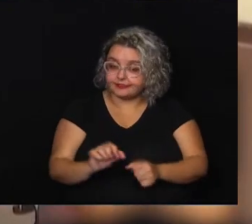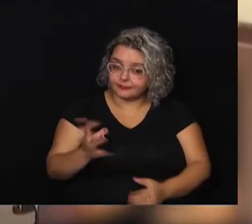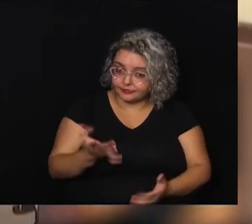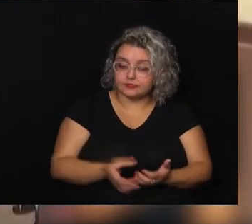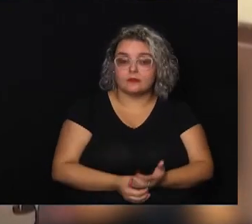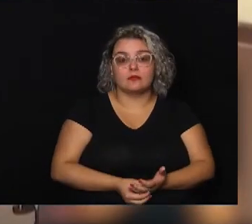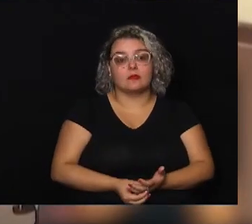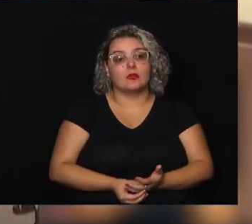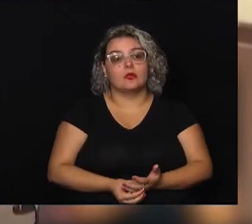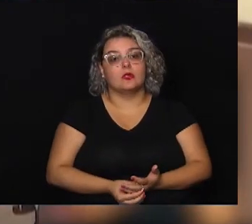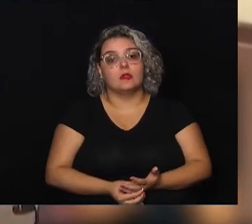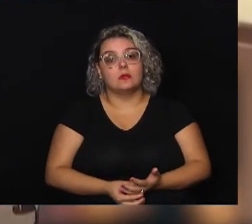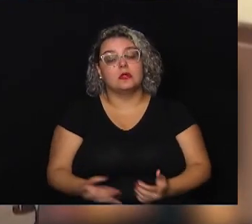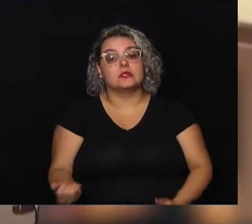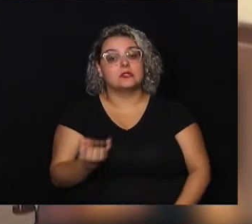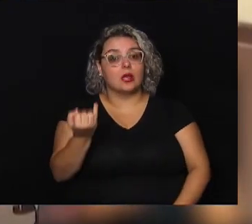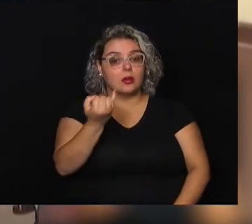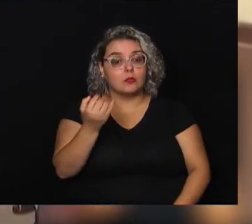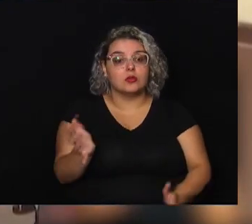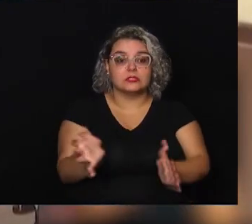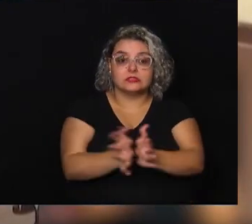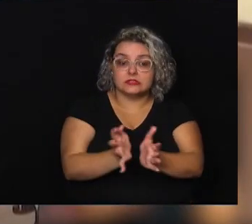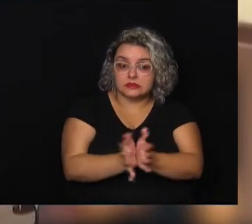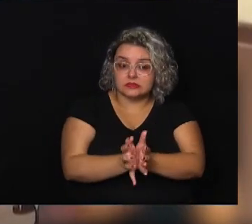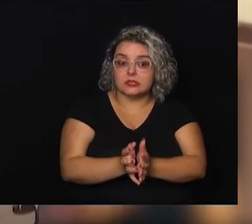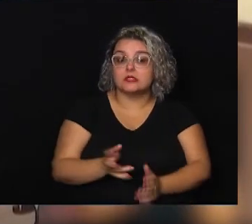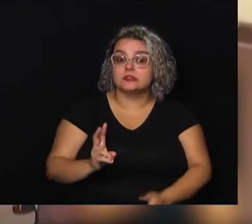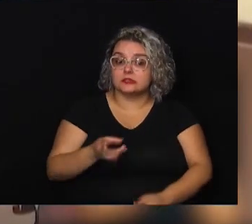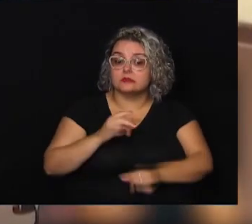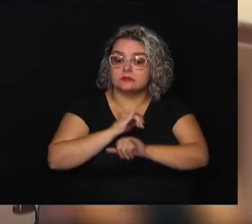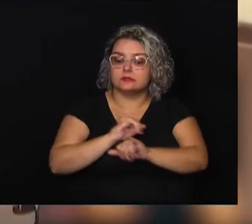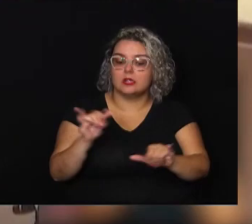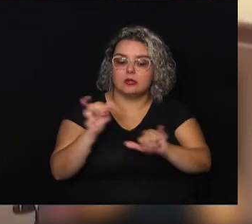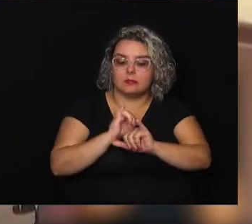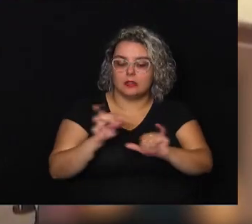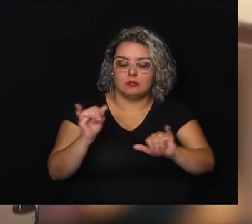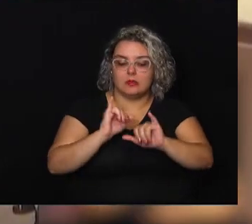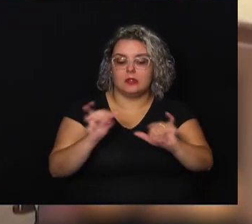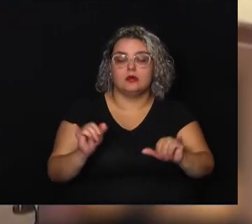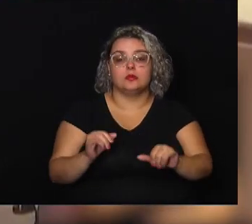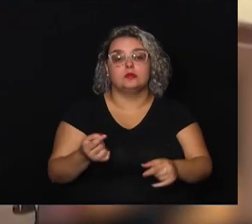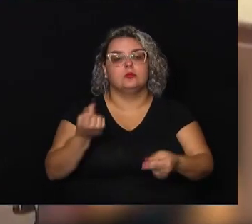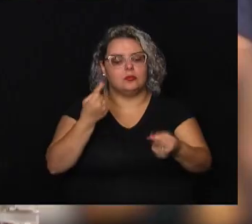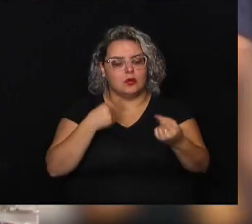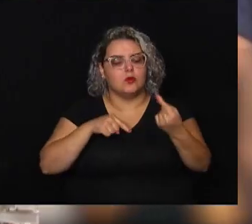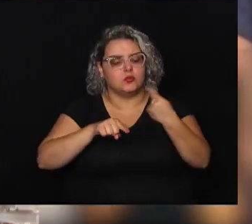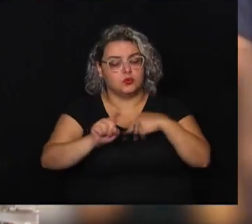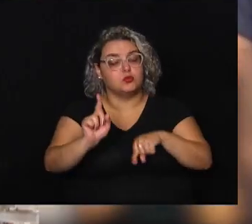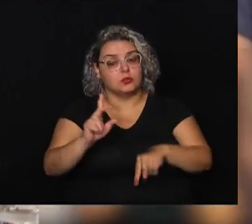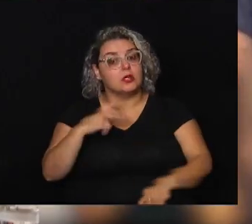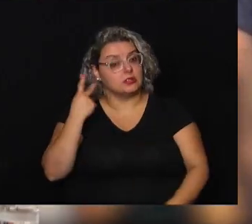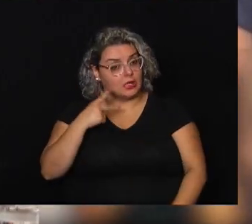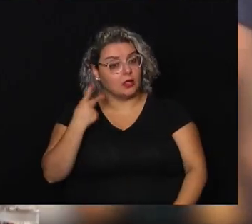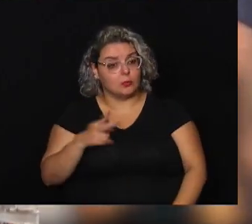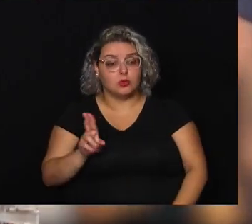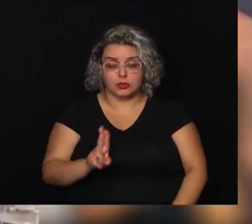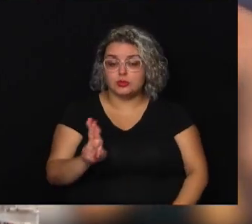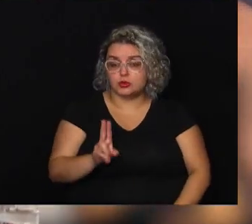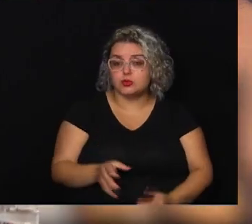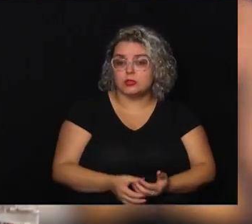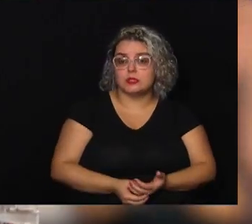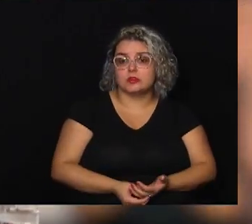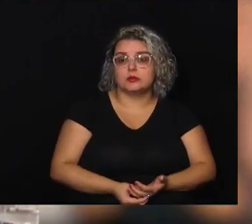a importância da comissão é sempre a gente propagandear o sucesso das políticas que têm sido usadas